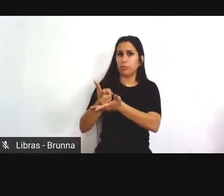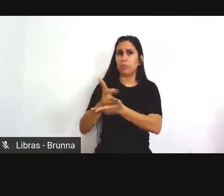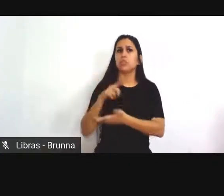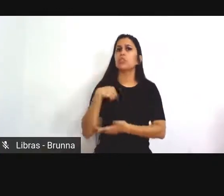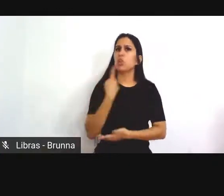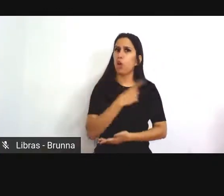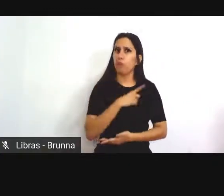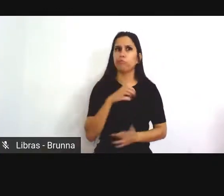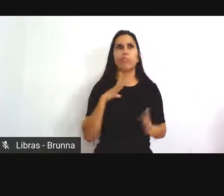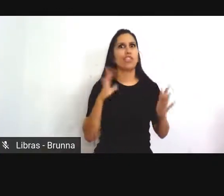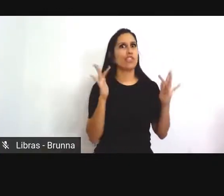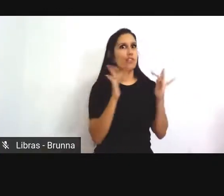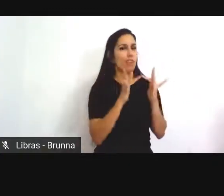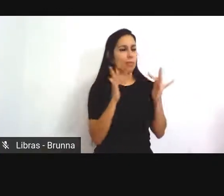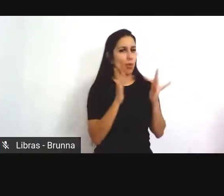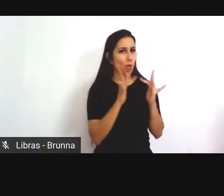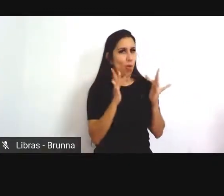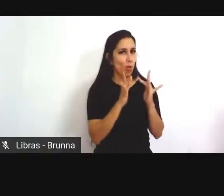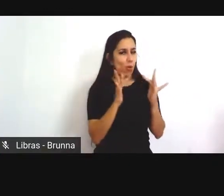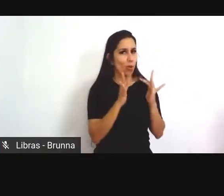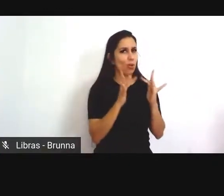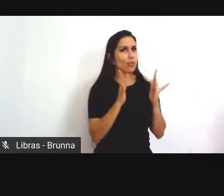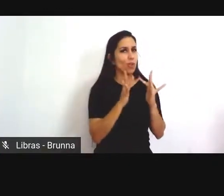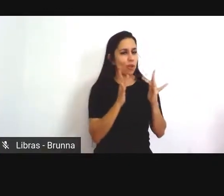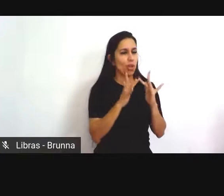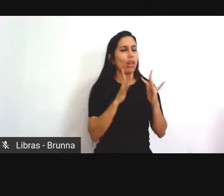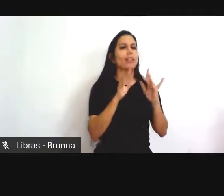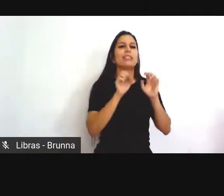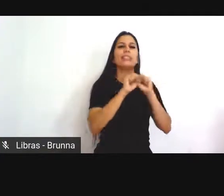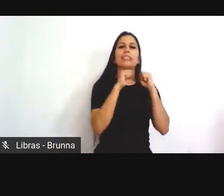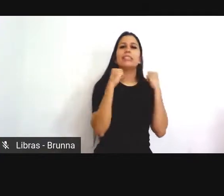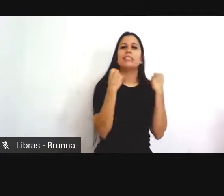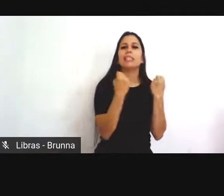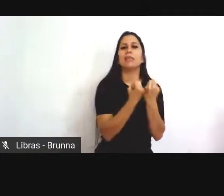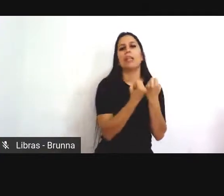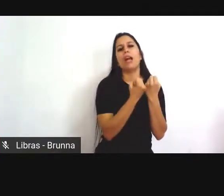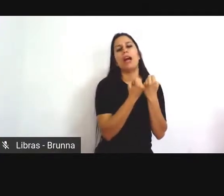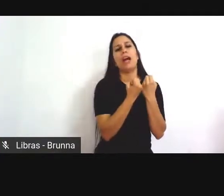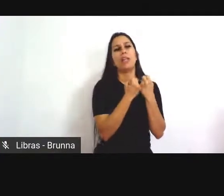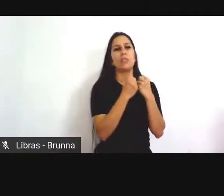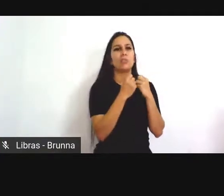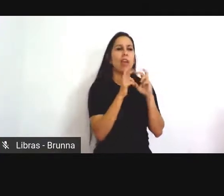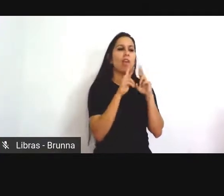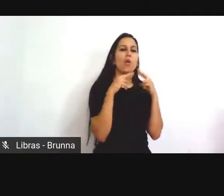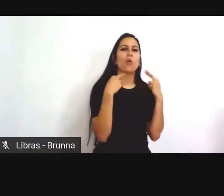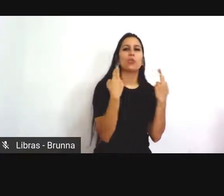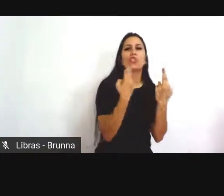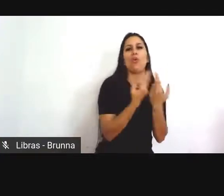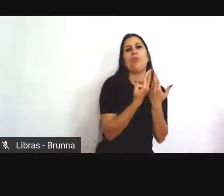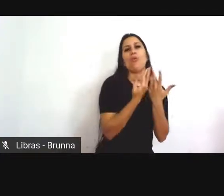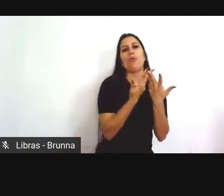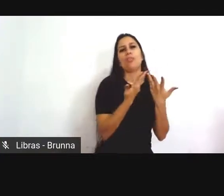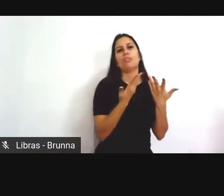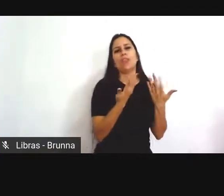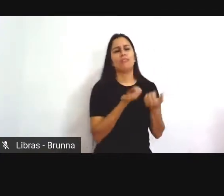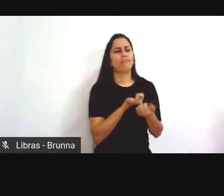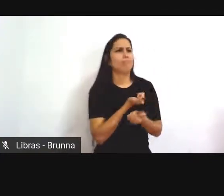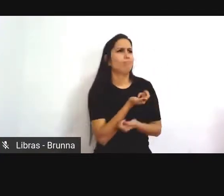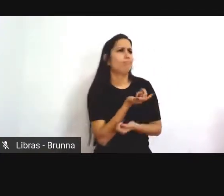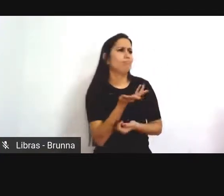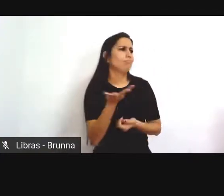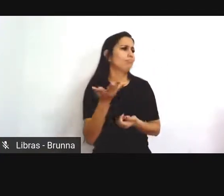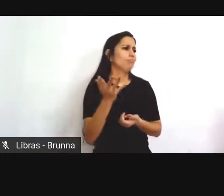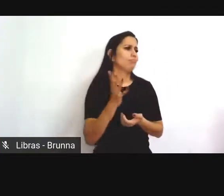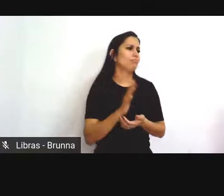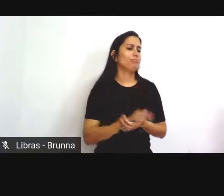contato pessoal, através de seminários, de encontros, com gente o top de